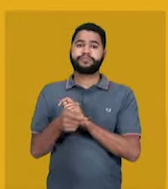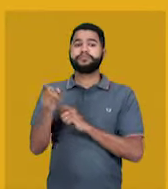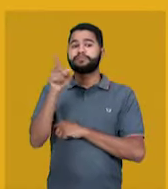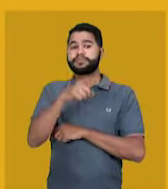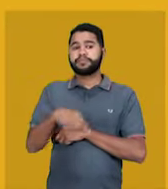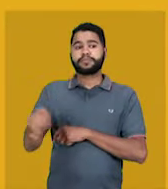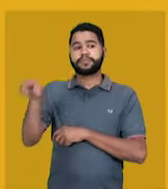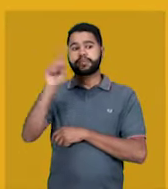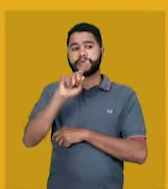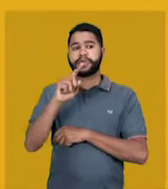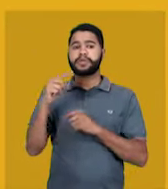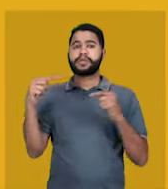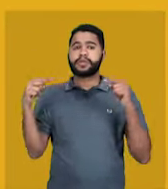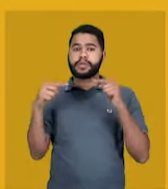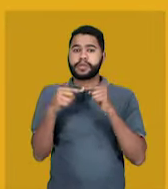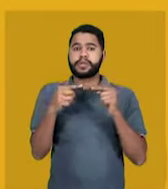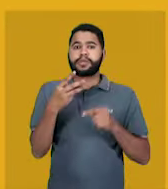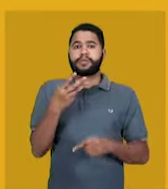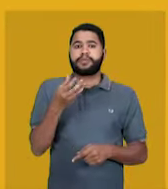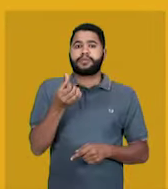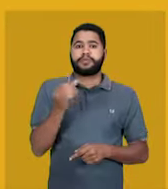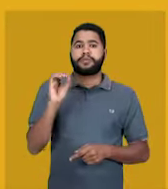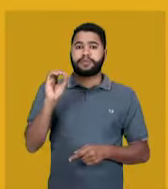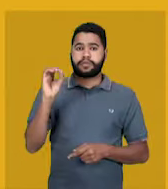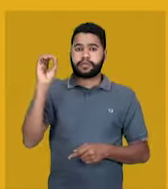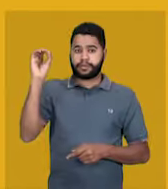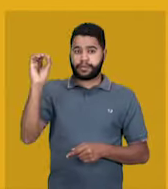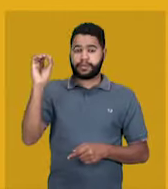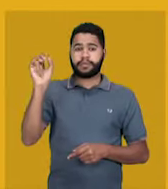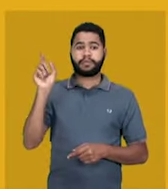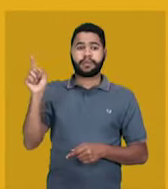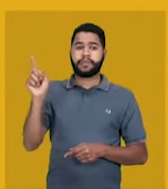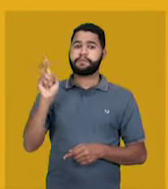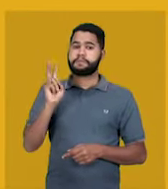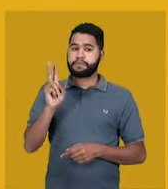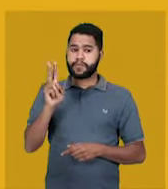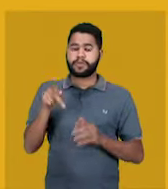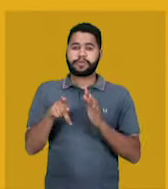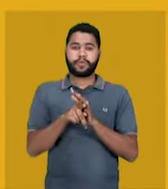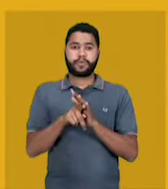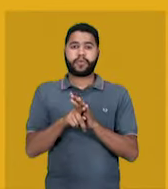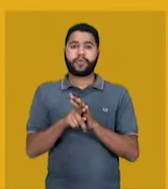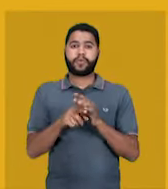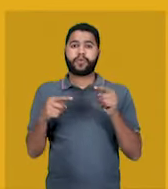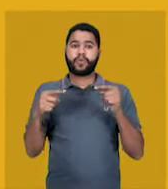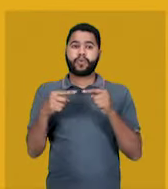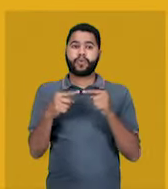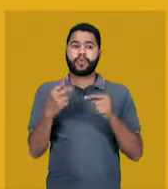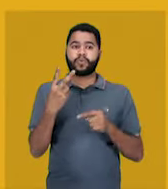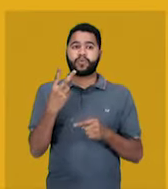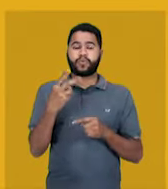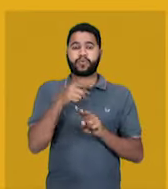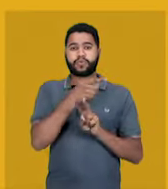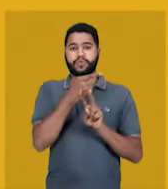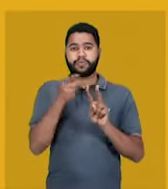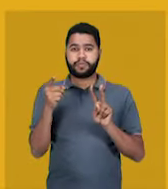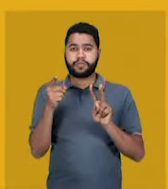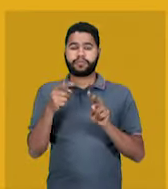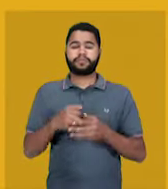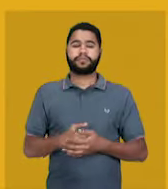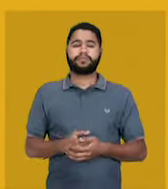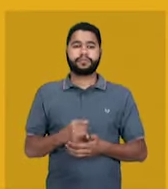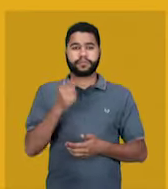circunferência equivale a 360 graus. Essa mesma medida em radiano equivale a 2π radianos.